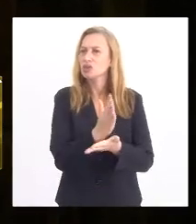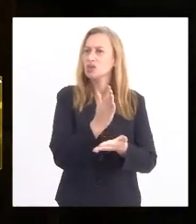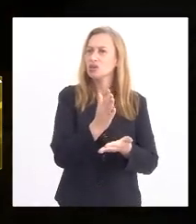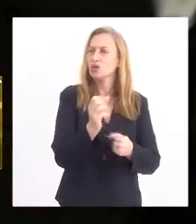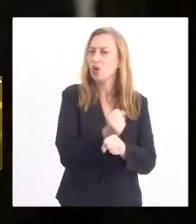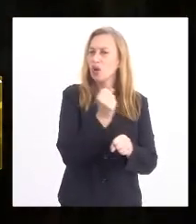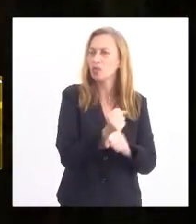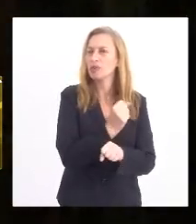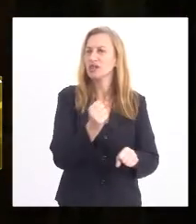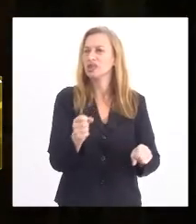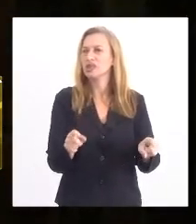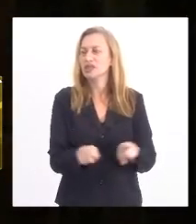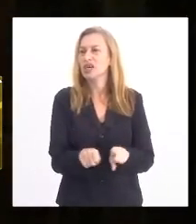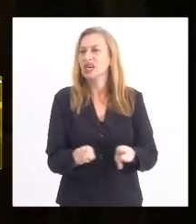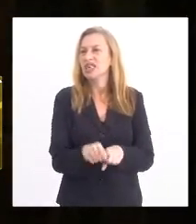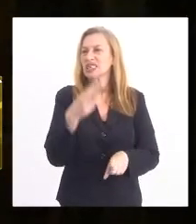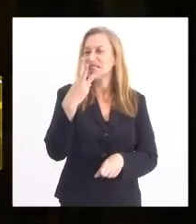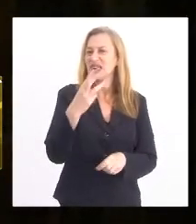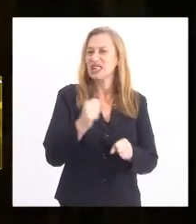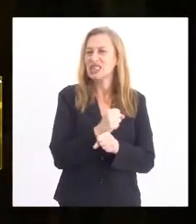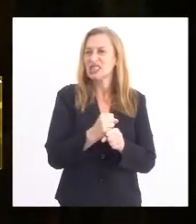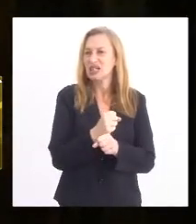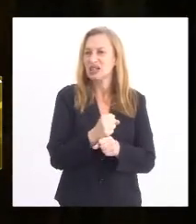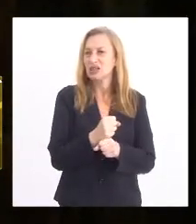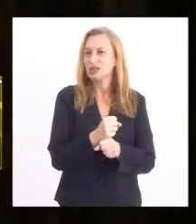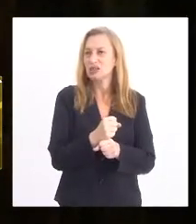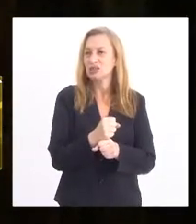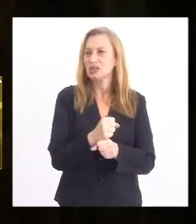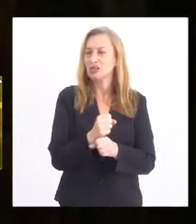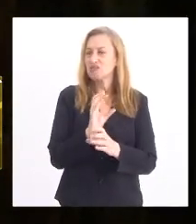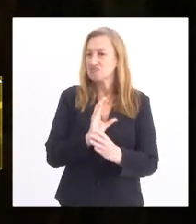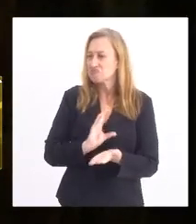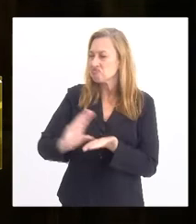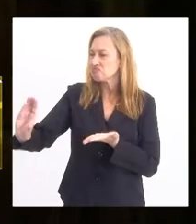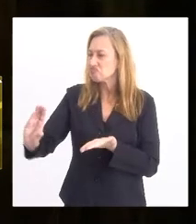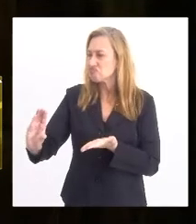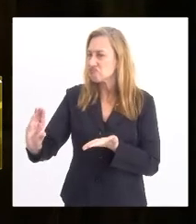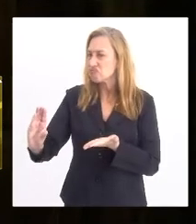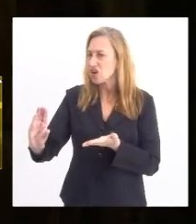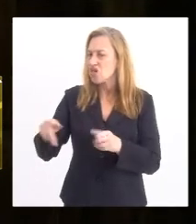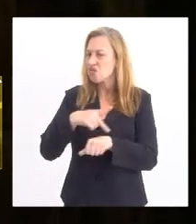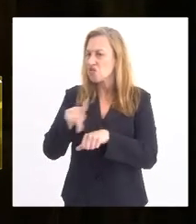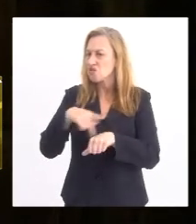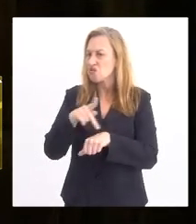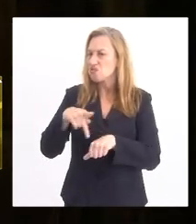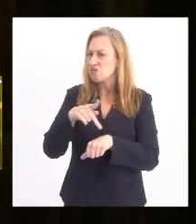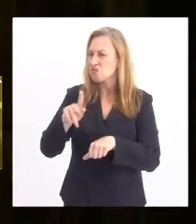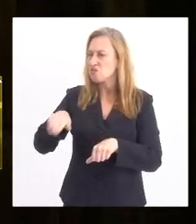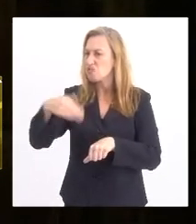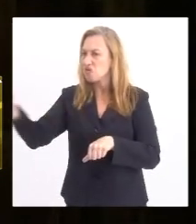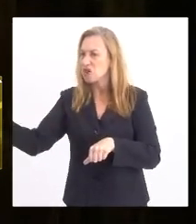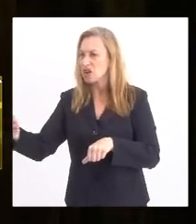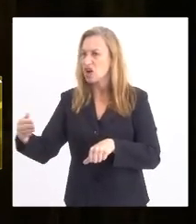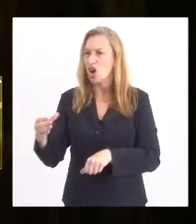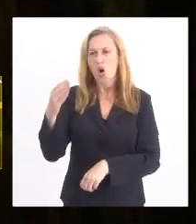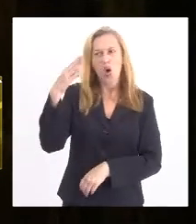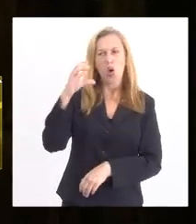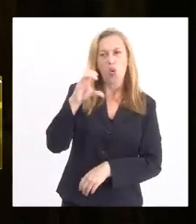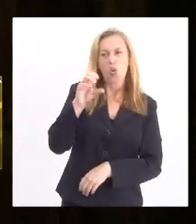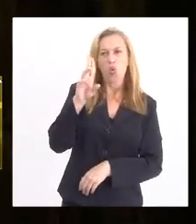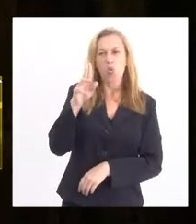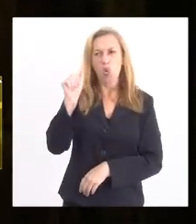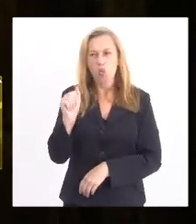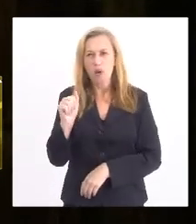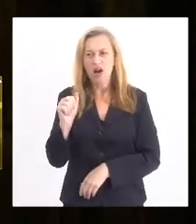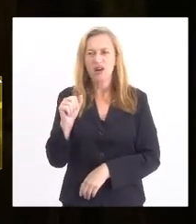a e três anos sem mandar um centavo para o exterior há três anos sem um real para cuba para Venezuela para